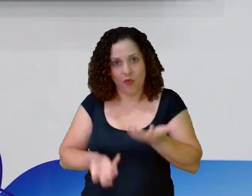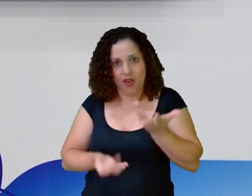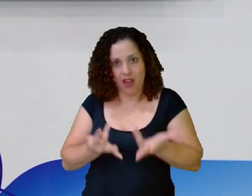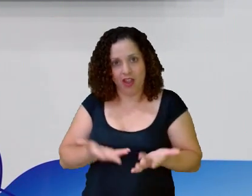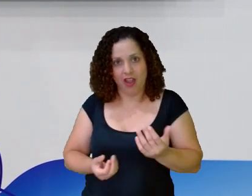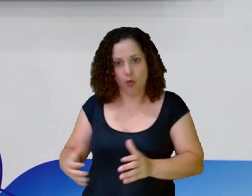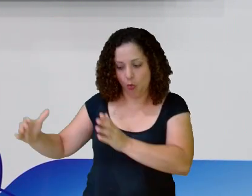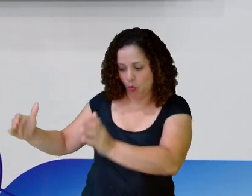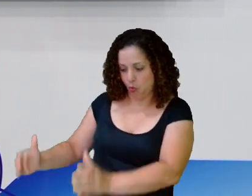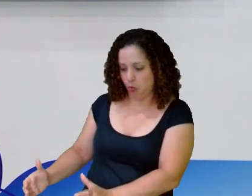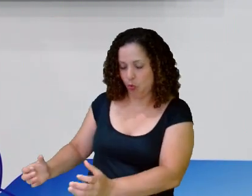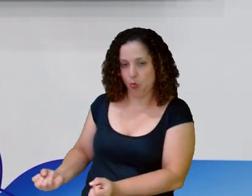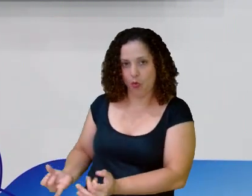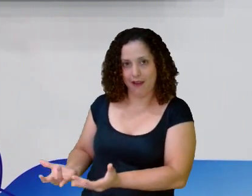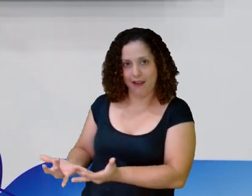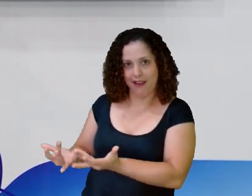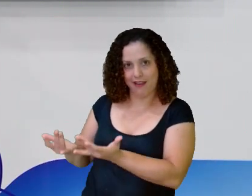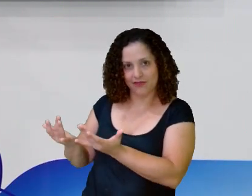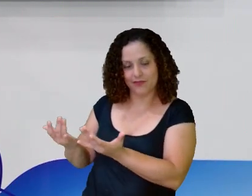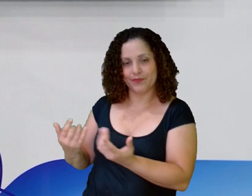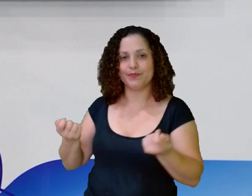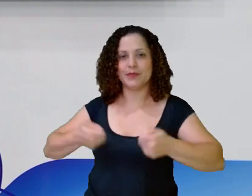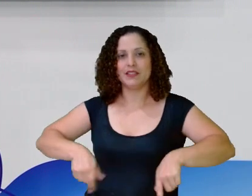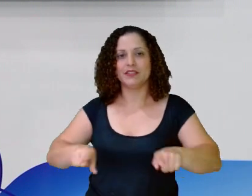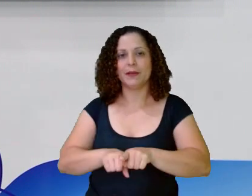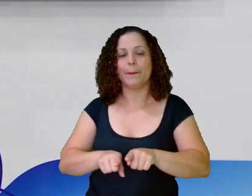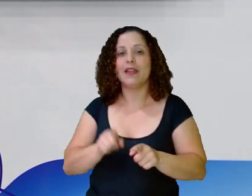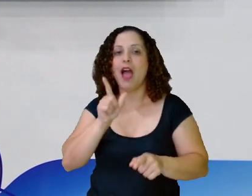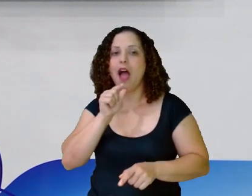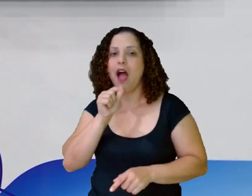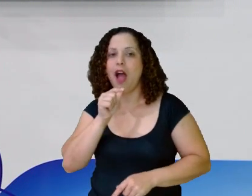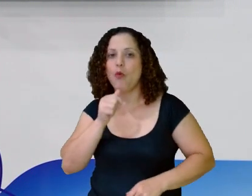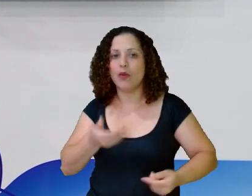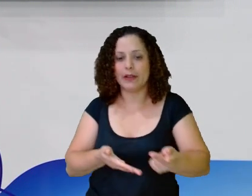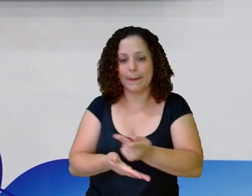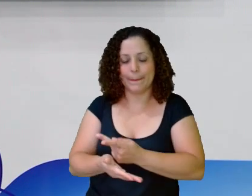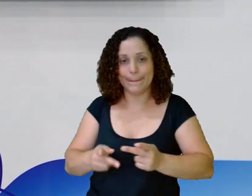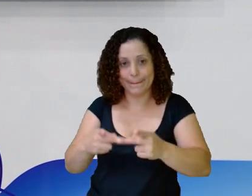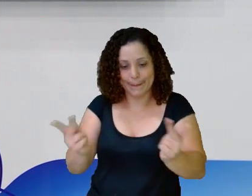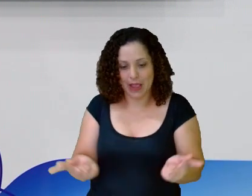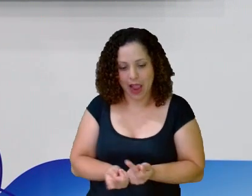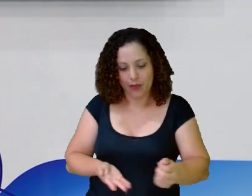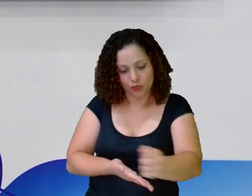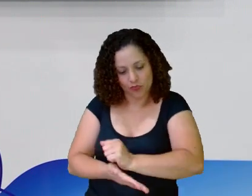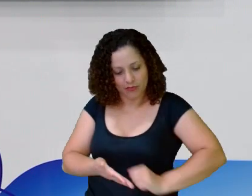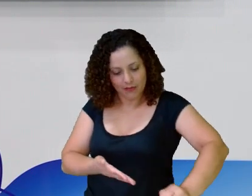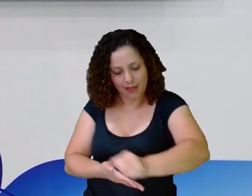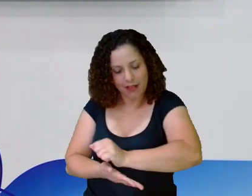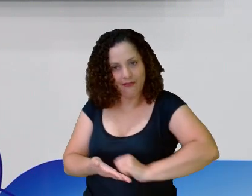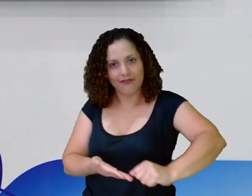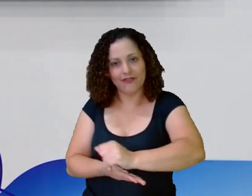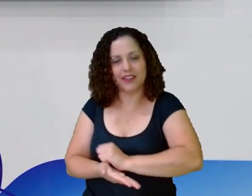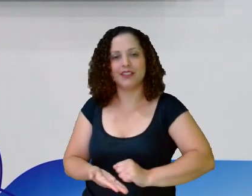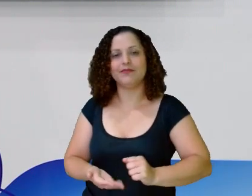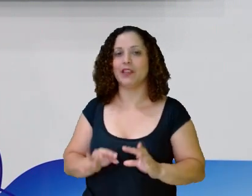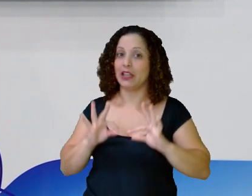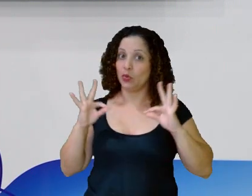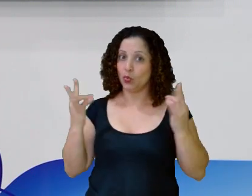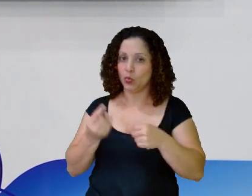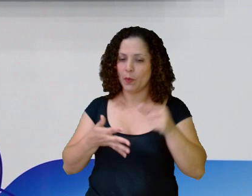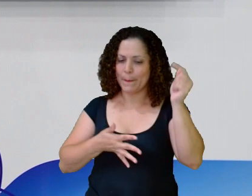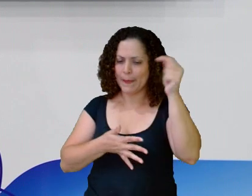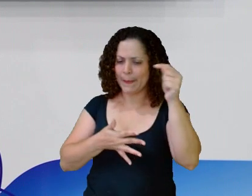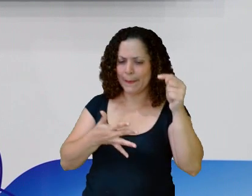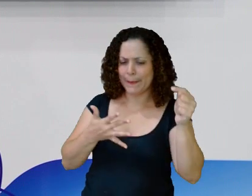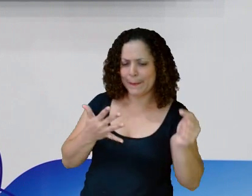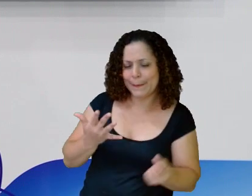almoço. E depois você vai precisar também da água para lavar os pratos. E tudo isso, gás de cozinha, os materiais